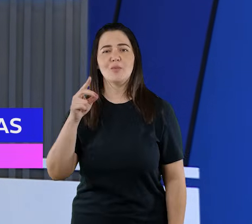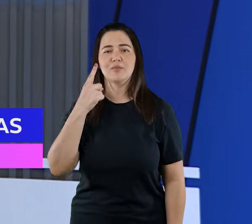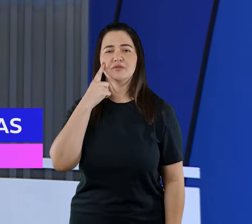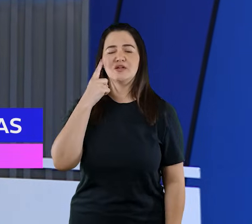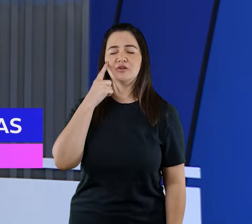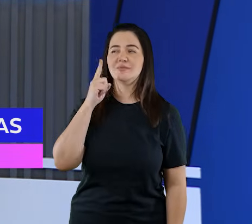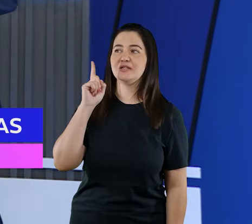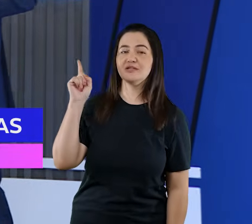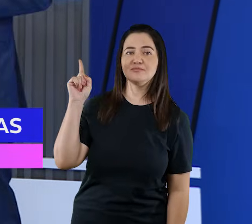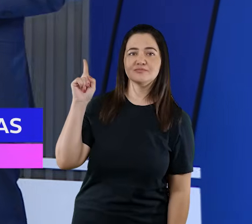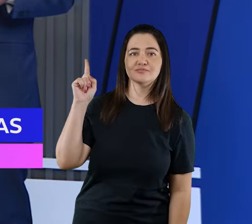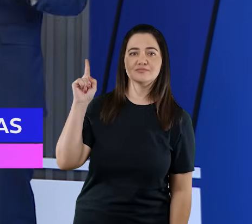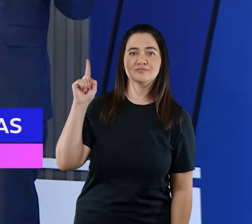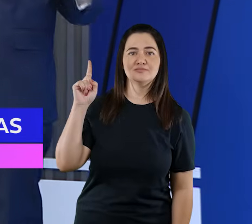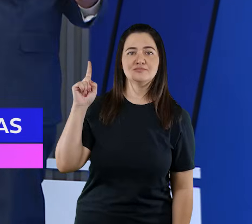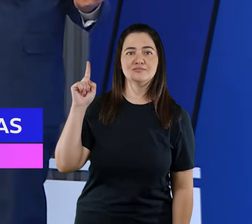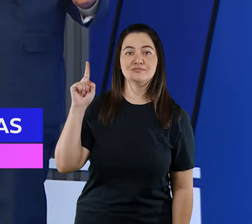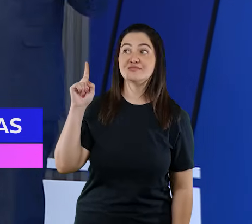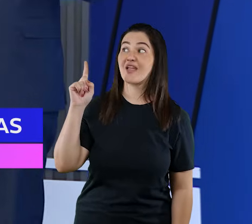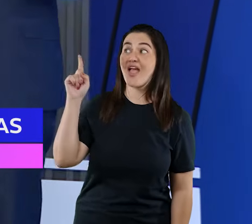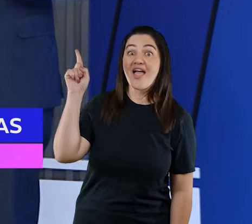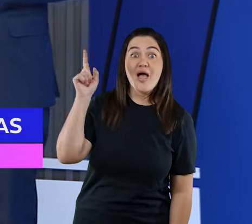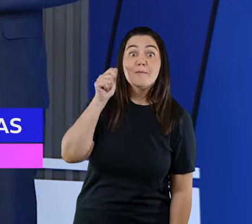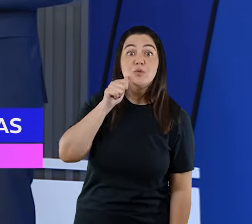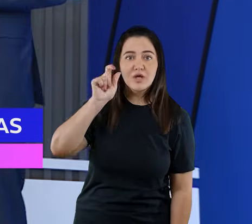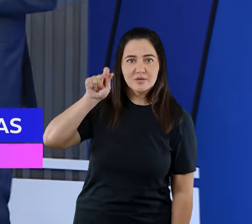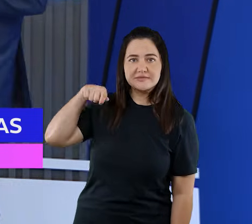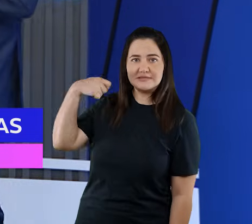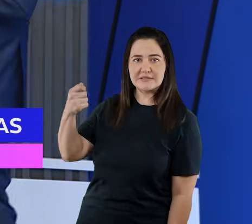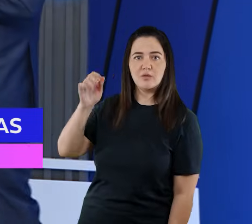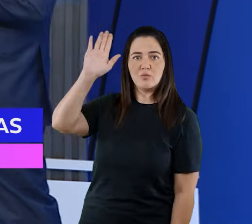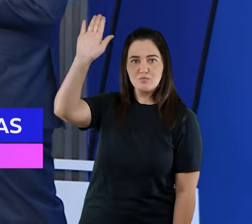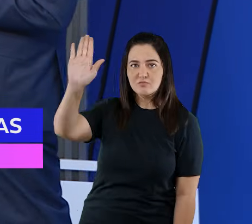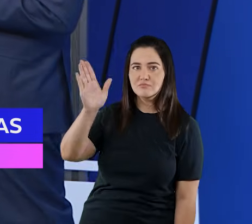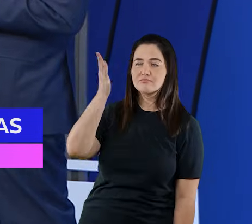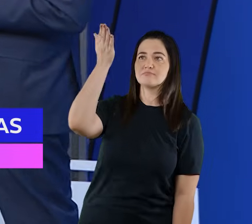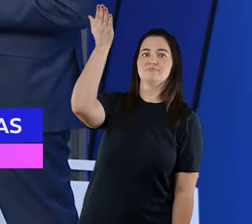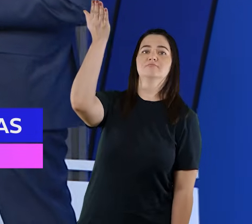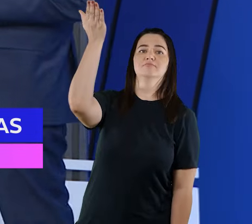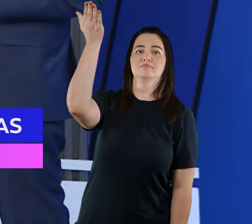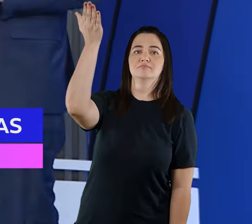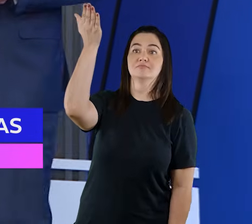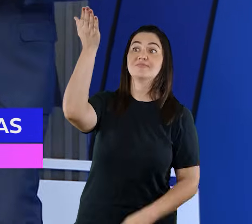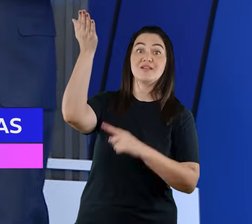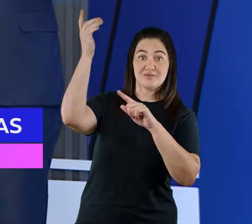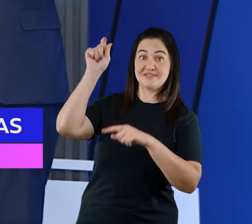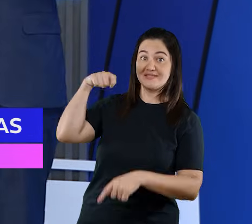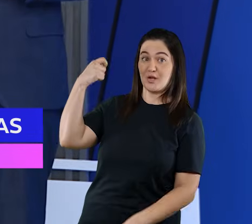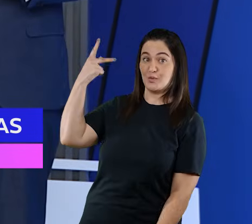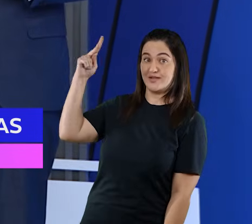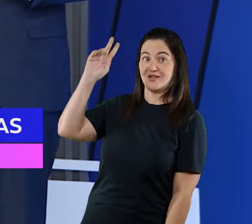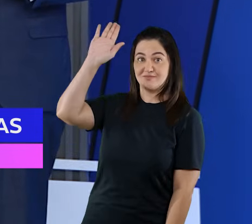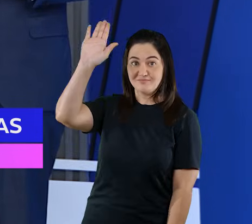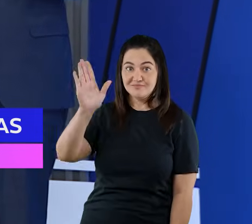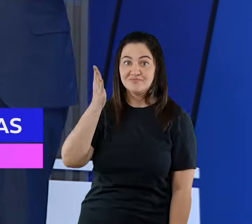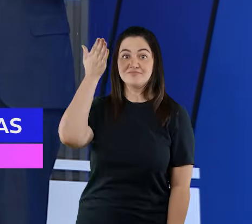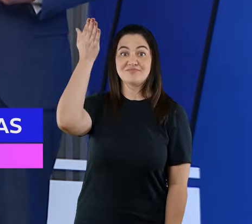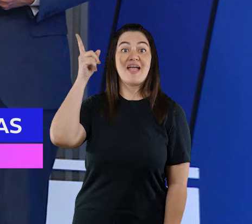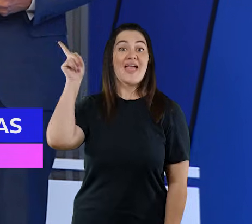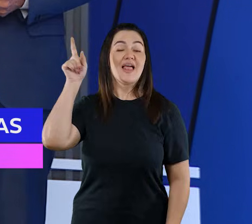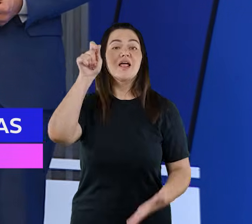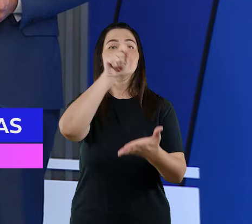recebeu 2.000 visões e sonhos. Ela escreveu 5.000 artigos